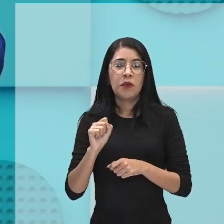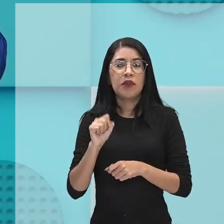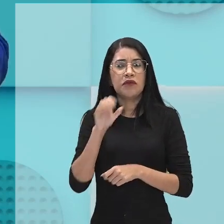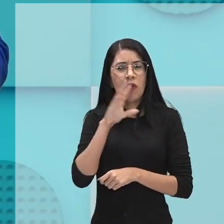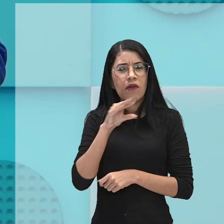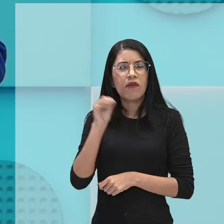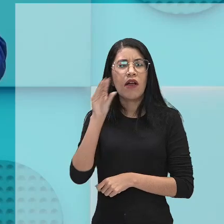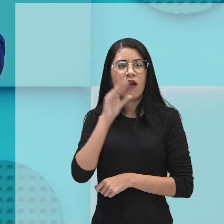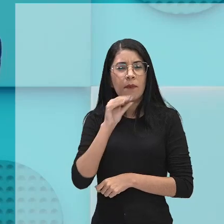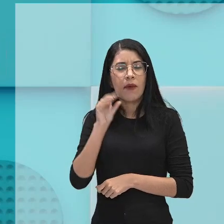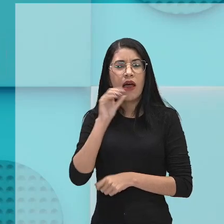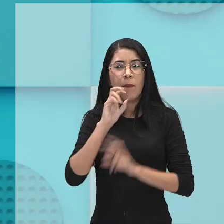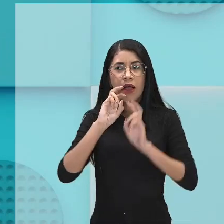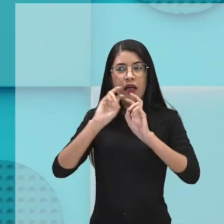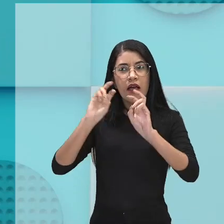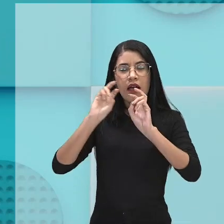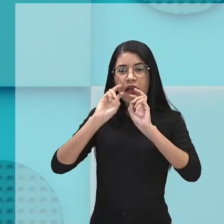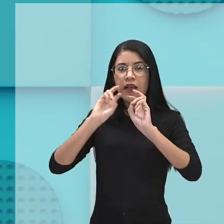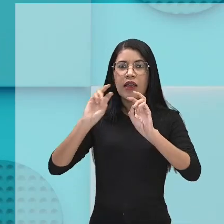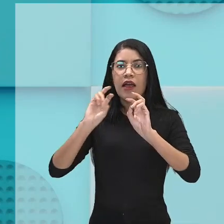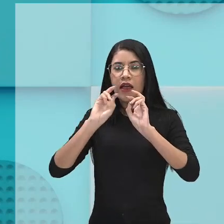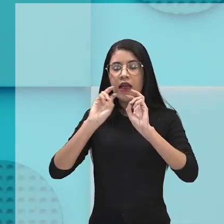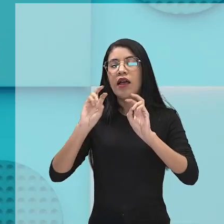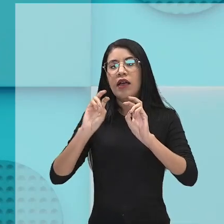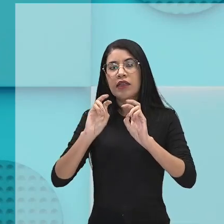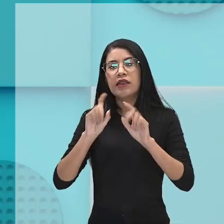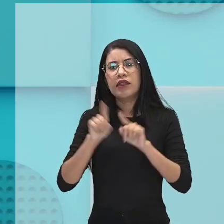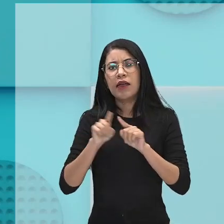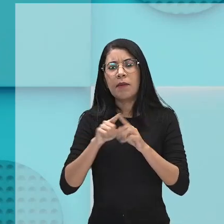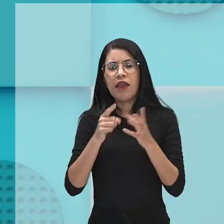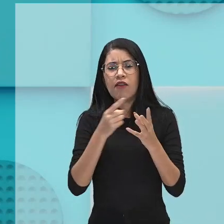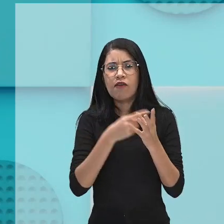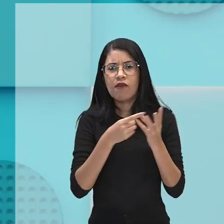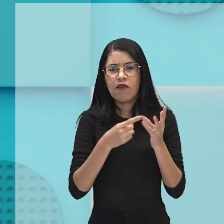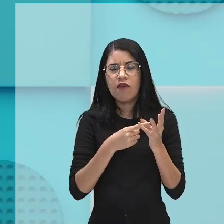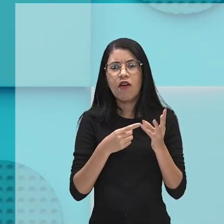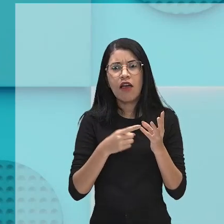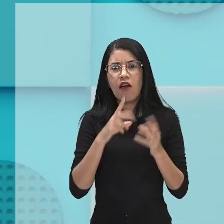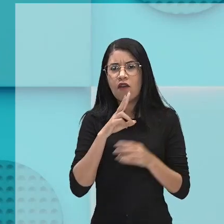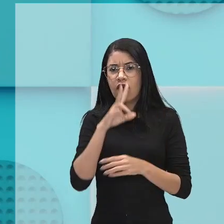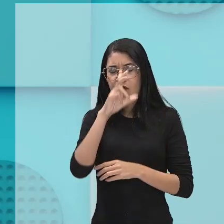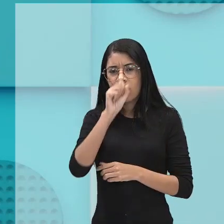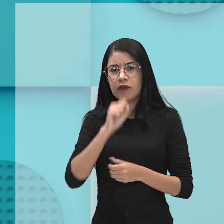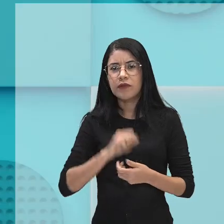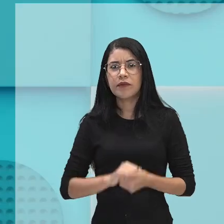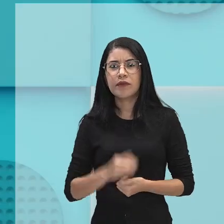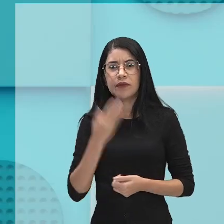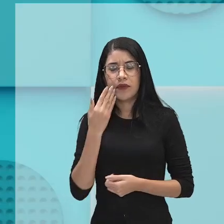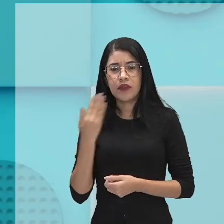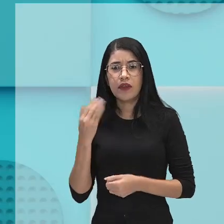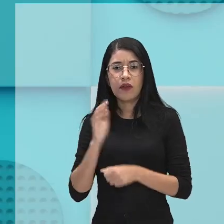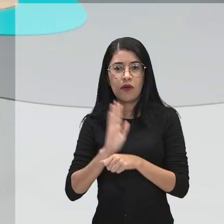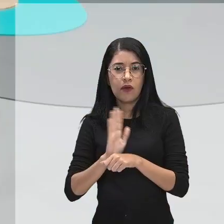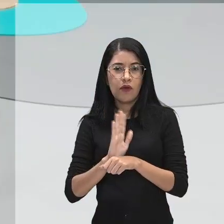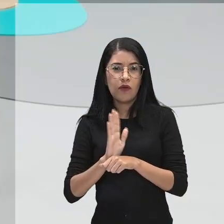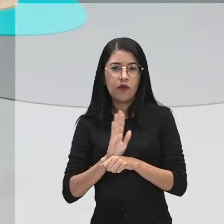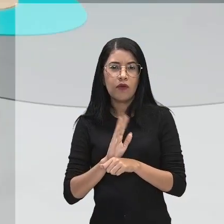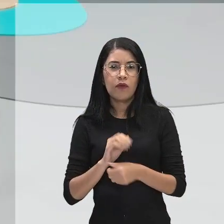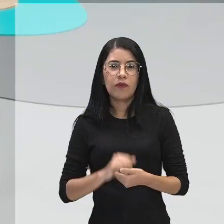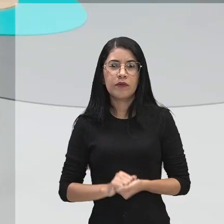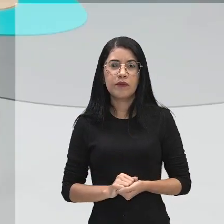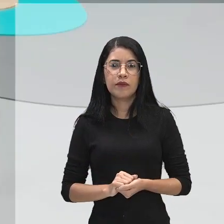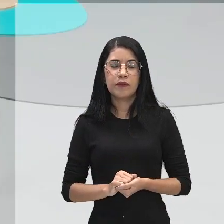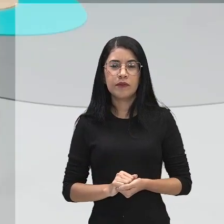algumas palavras, até mesmo vogais, de uma forma bem forte. Então, vamos assistir aí um trecho dessa